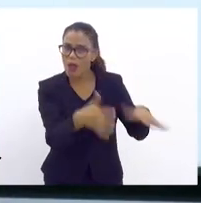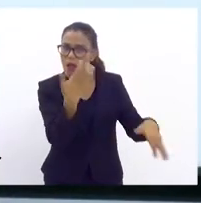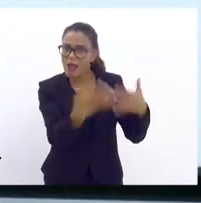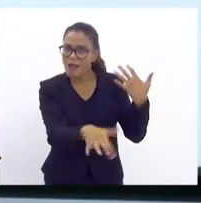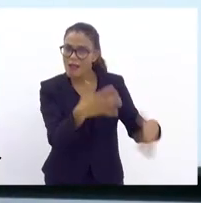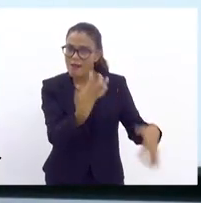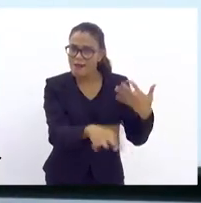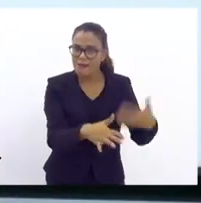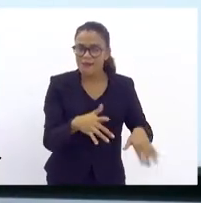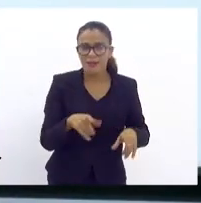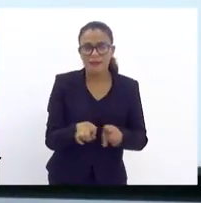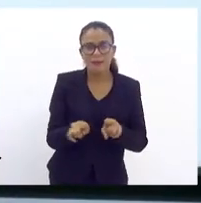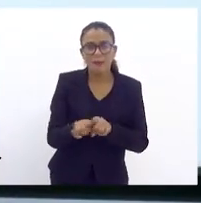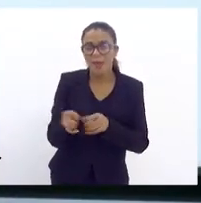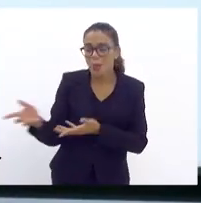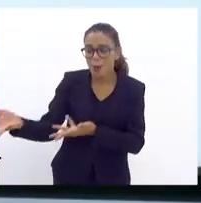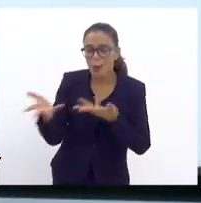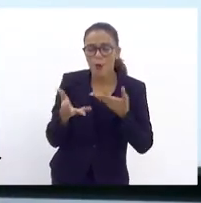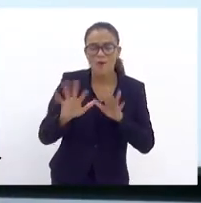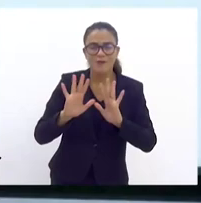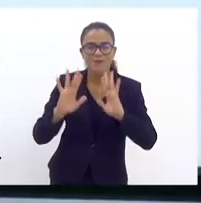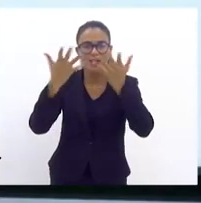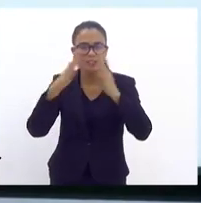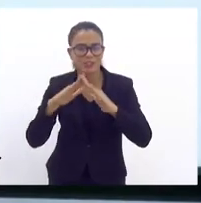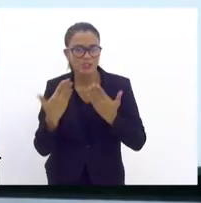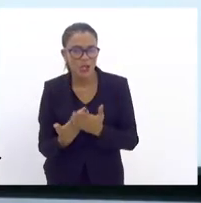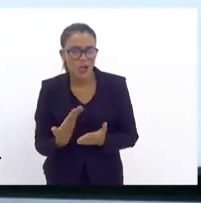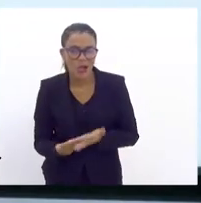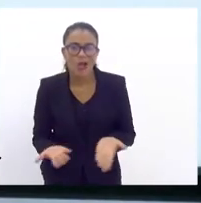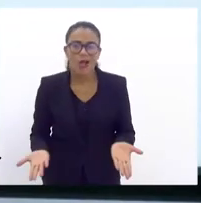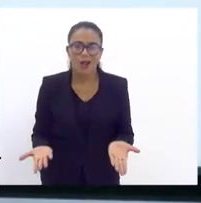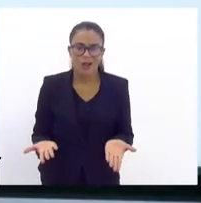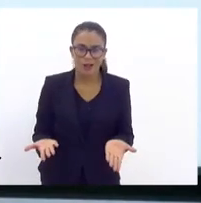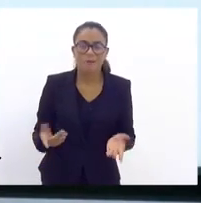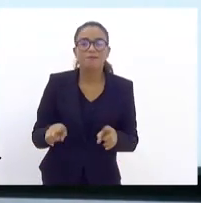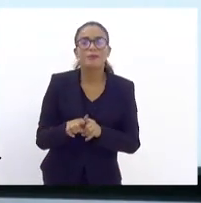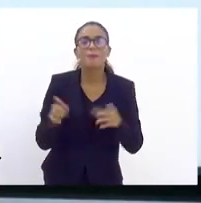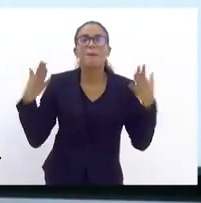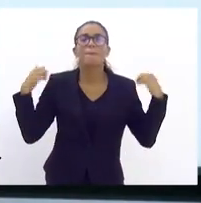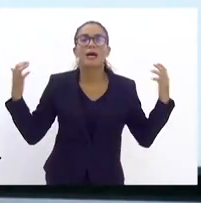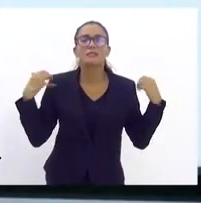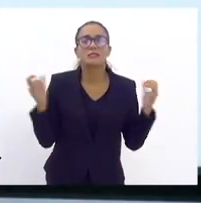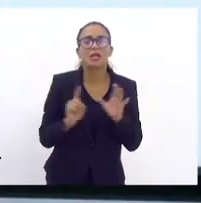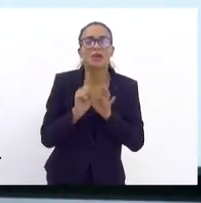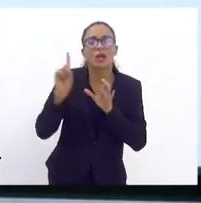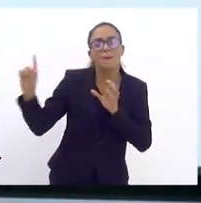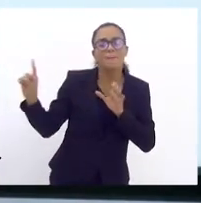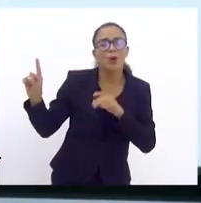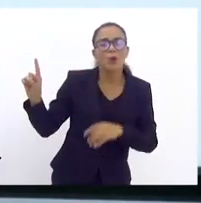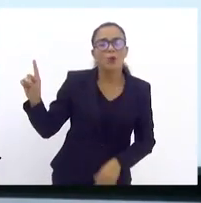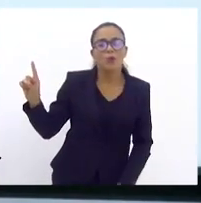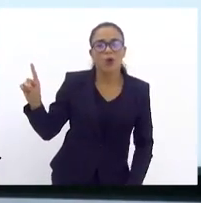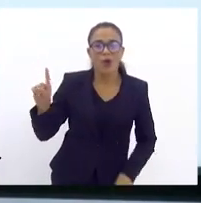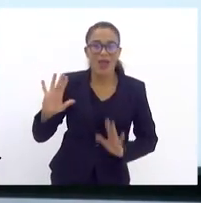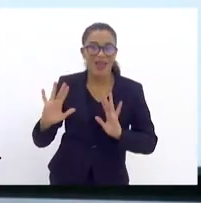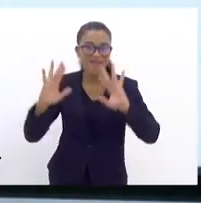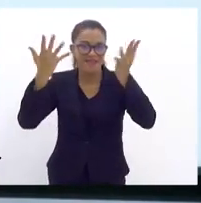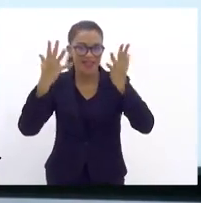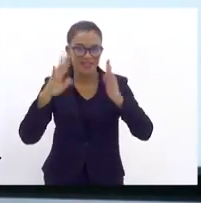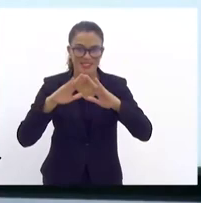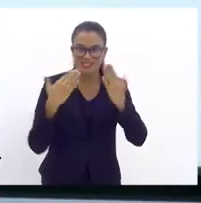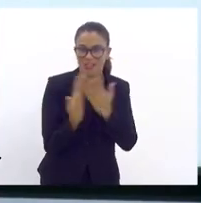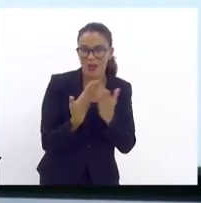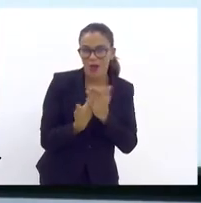vê o seu filho não sendo convidado para as festinhas da escola quando você vê que no passeio ele fica de lado os eventos da Escola